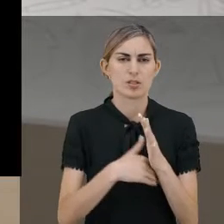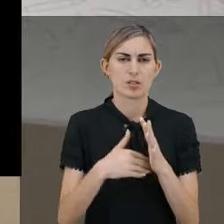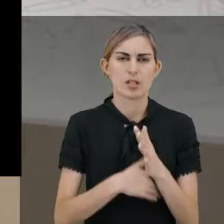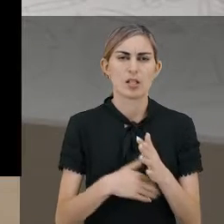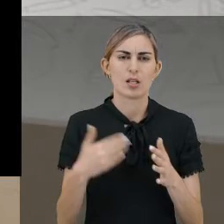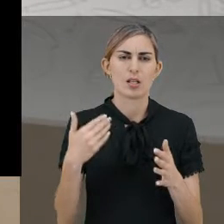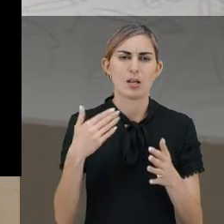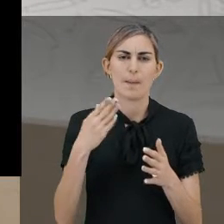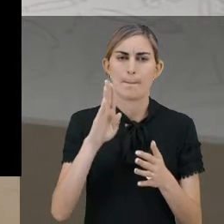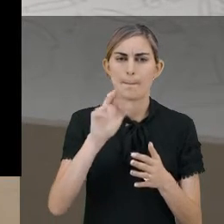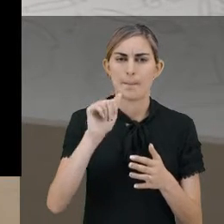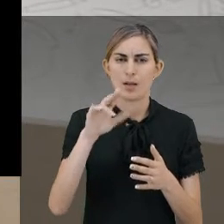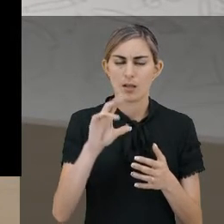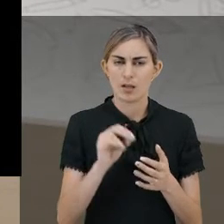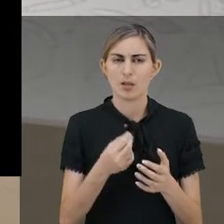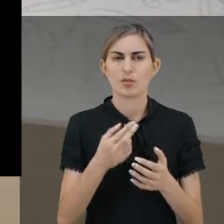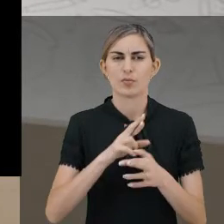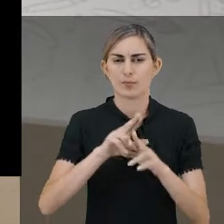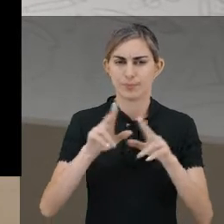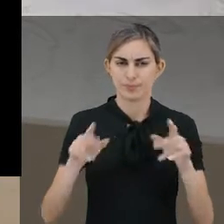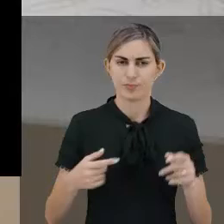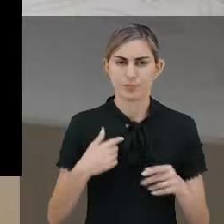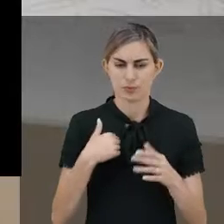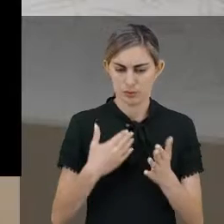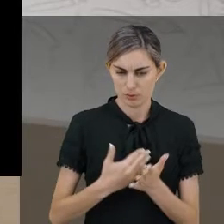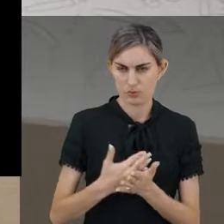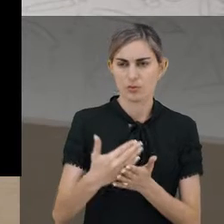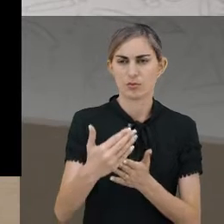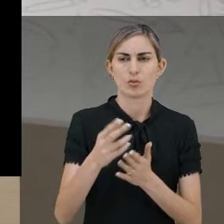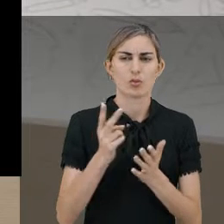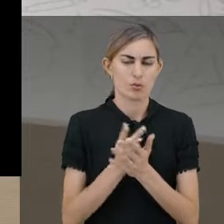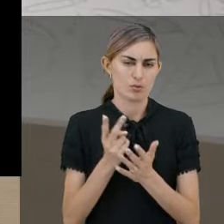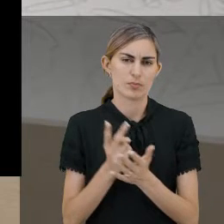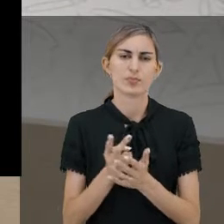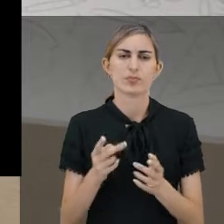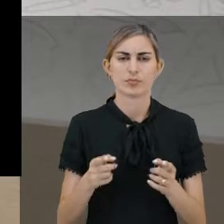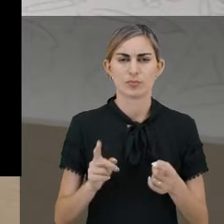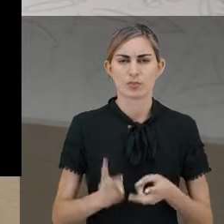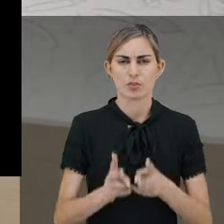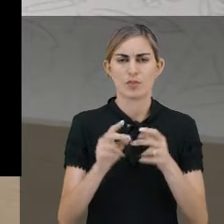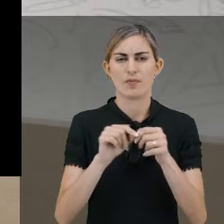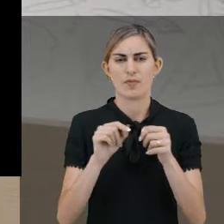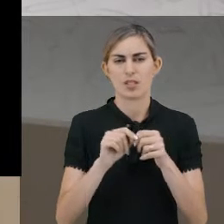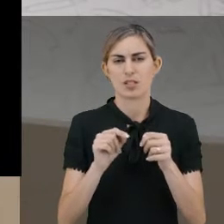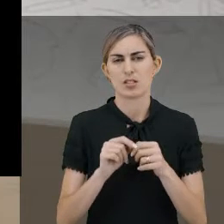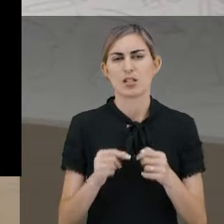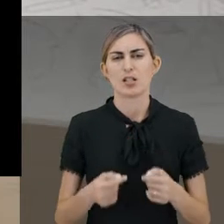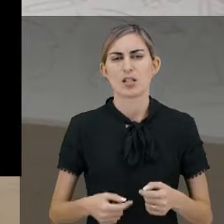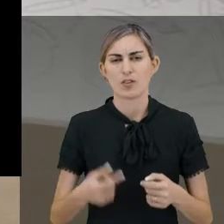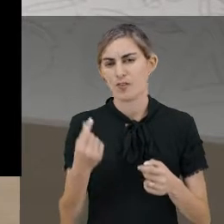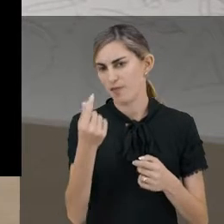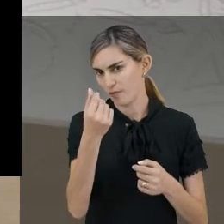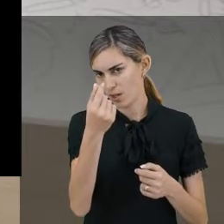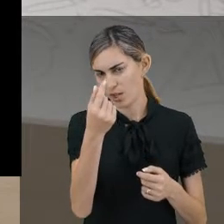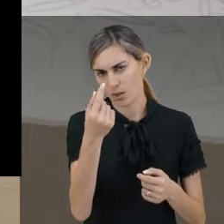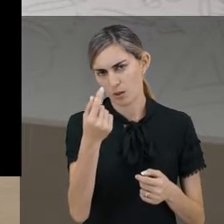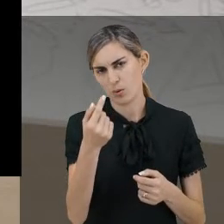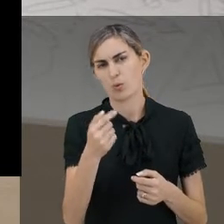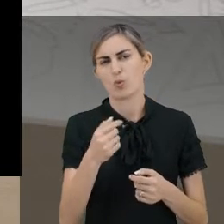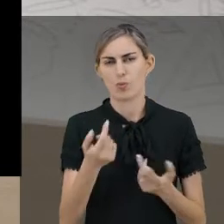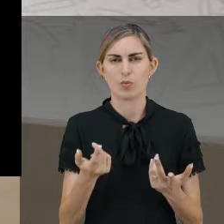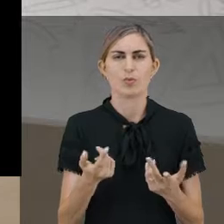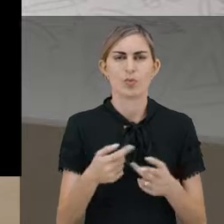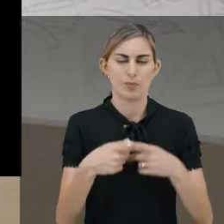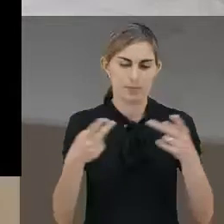conexão. Em seguida, nós iríamos também ter um construtor que irá setar os valores dos